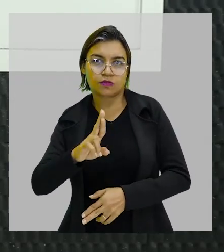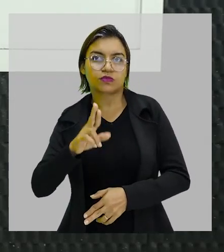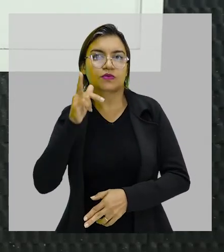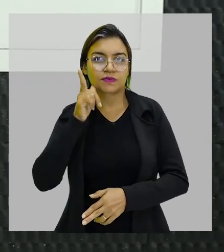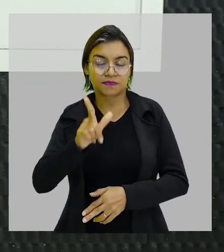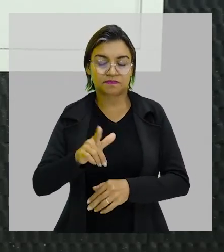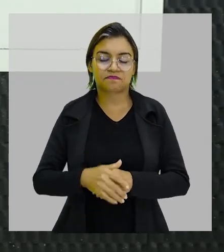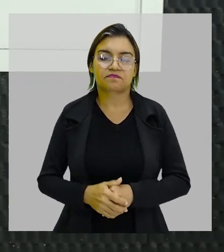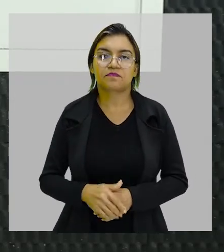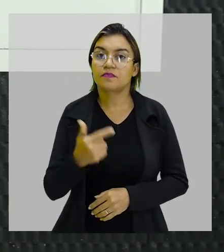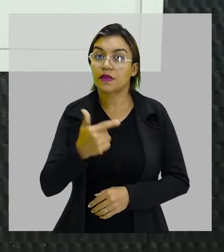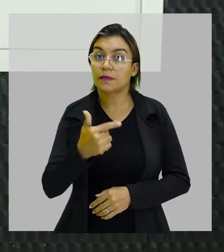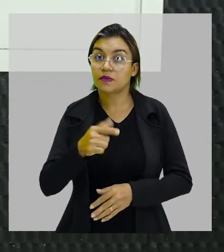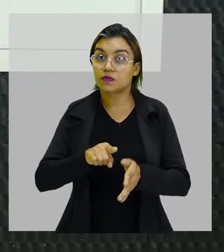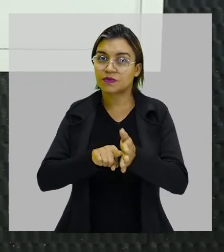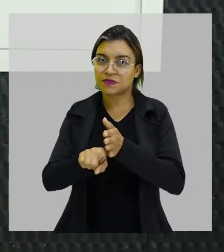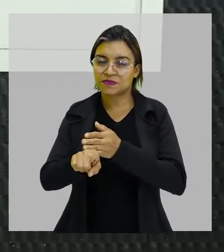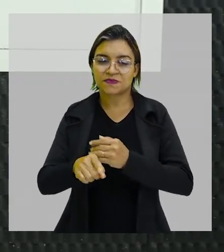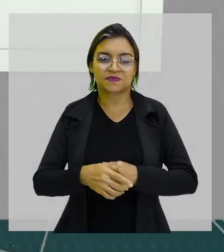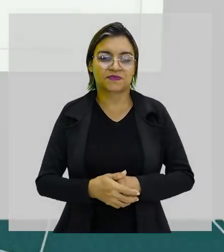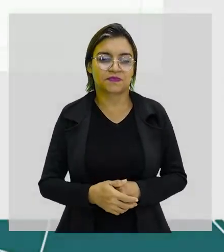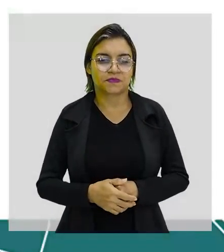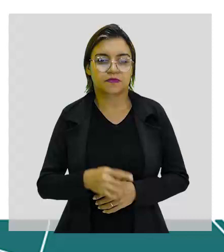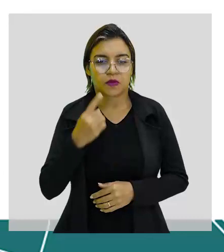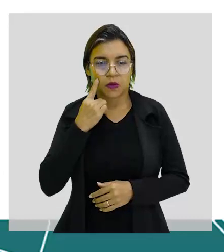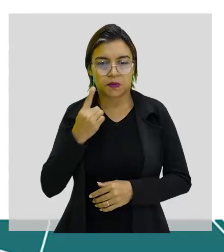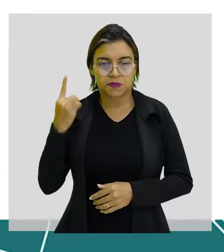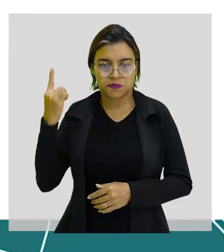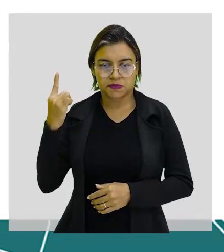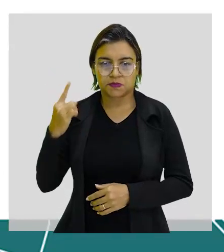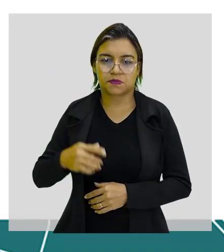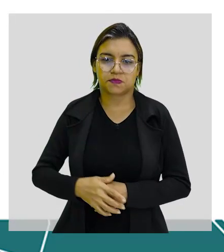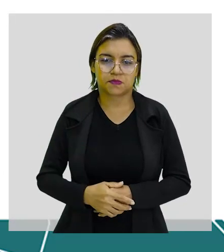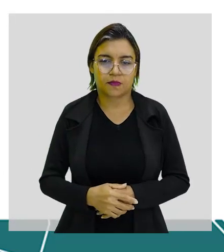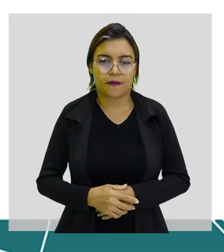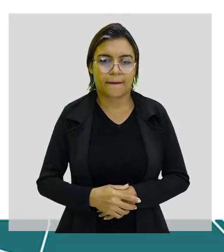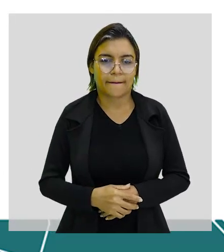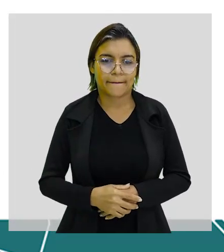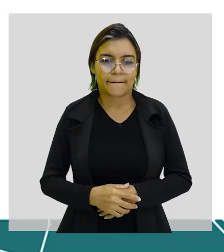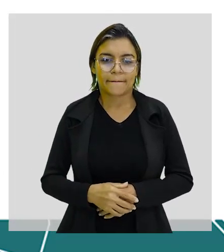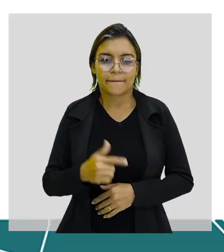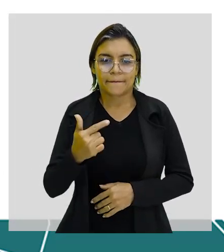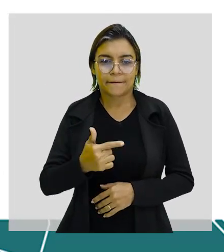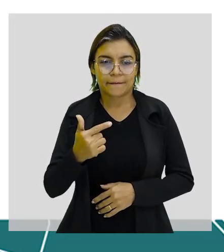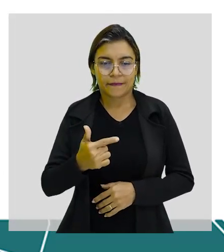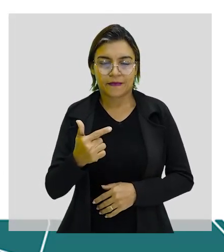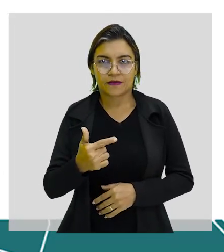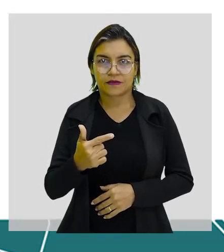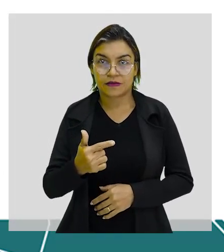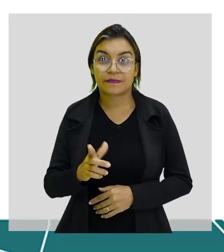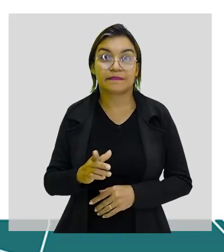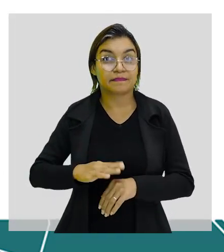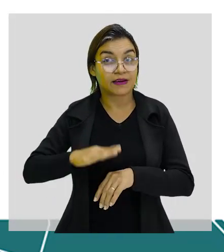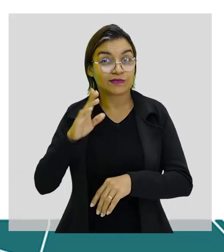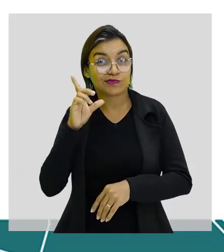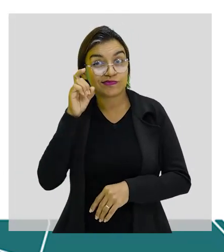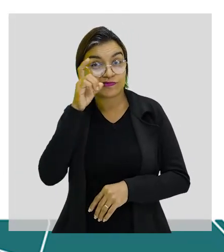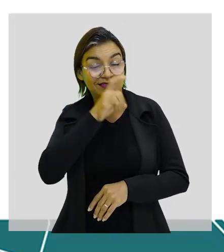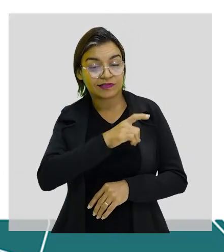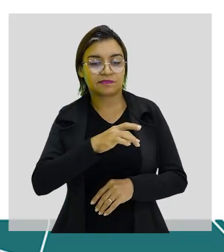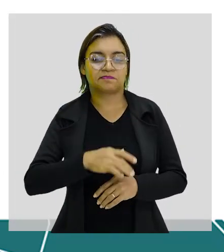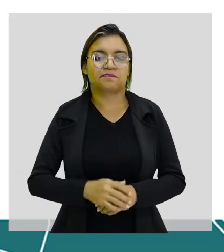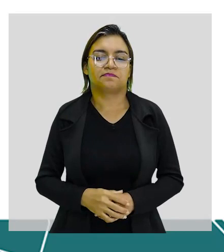vamos para a questão 2, né? Na questão 2 diz o seguinte. A questão 2 é um pouquinho mais trabalhosa. Um